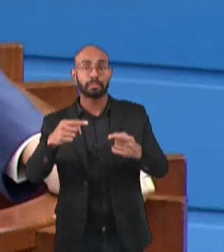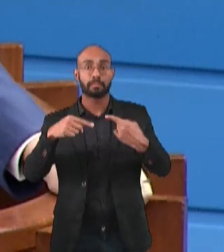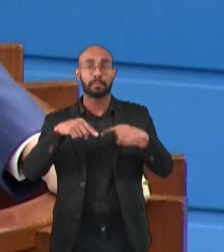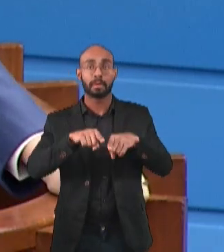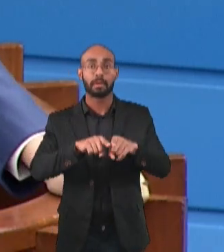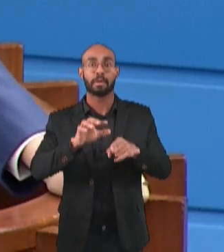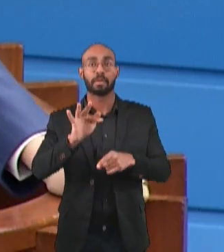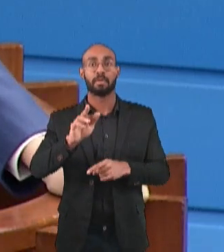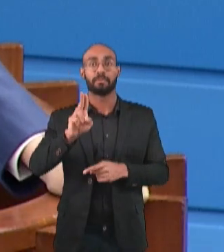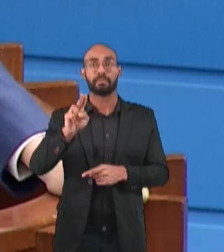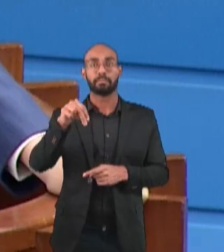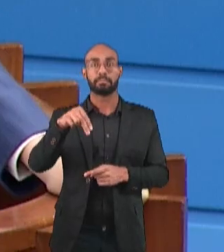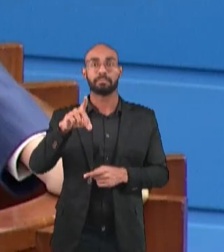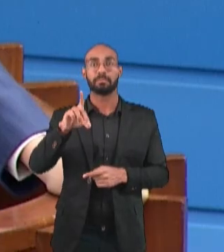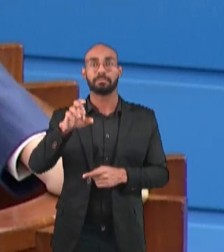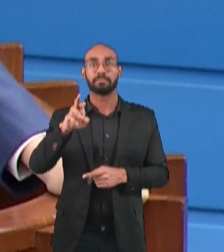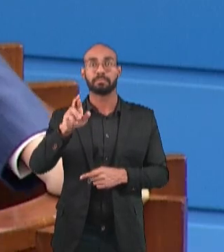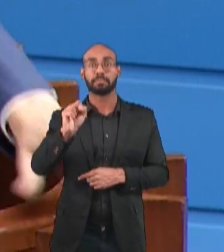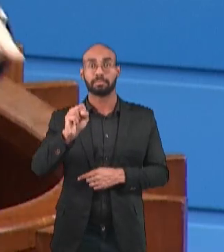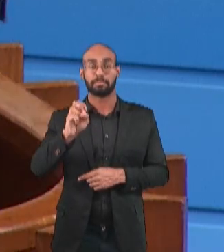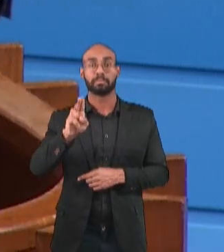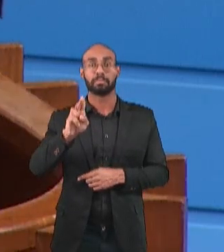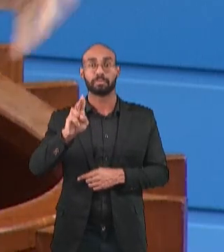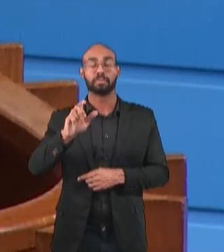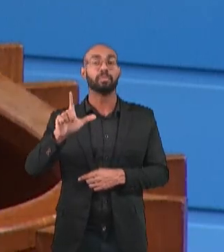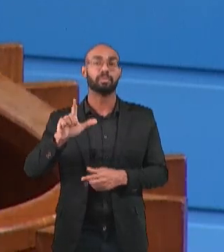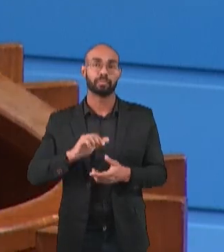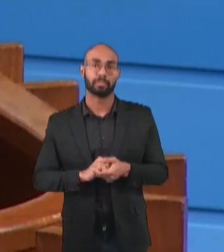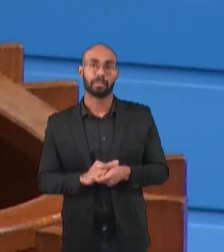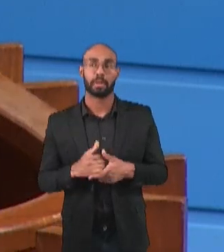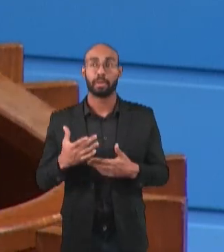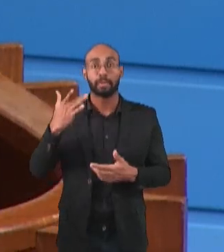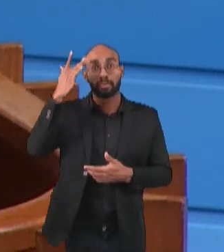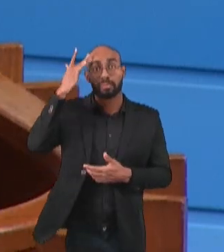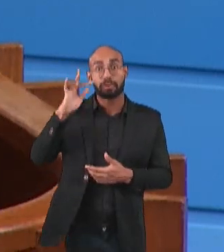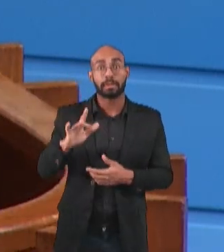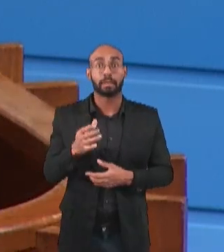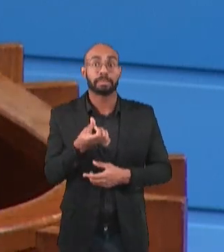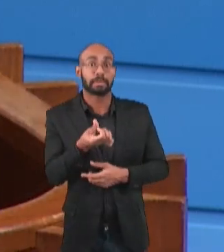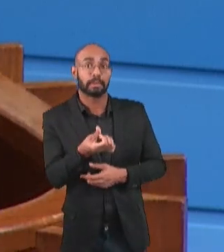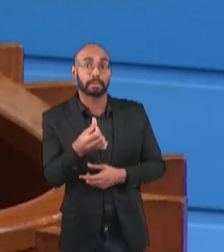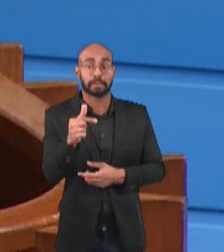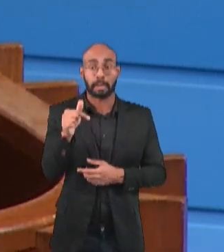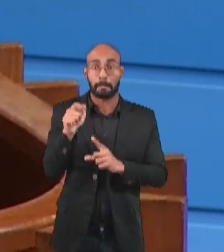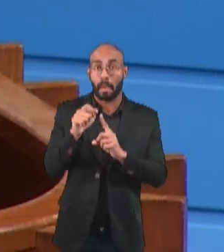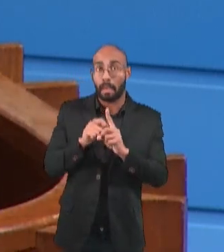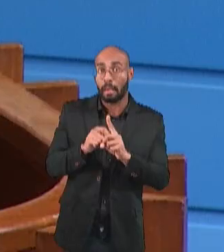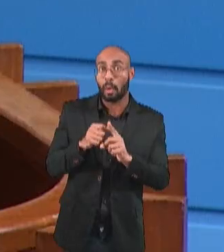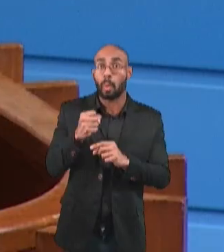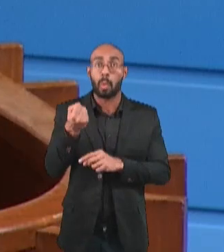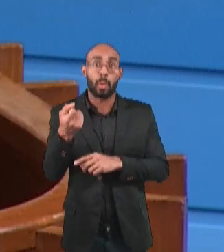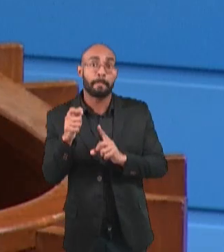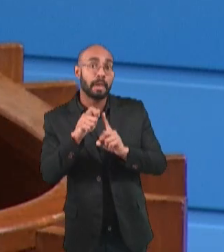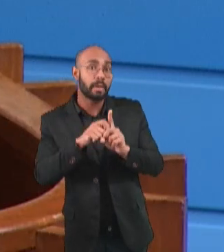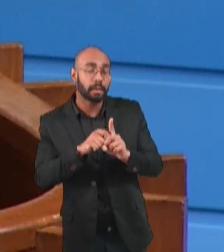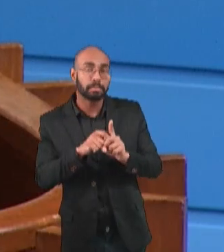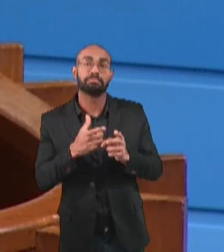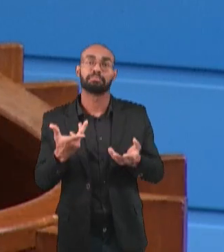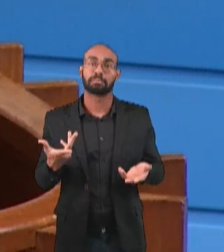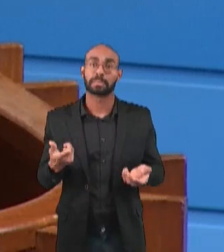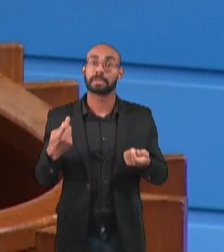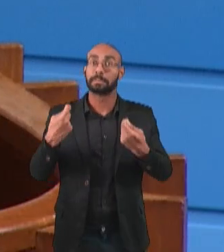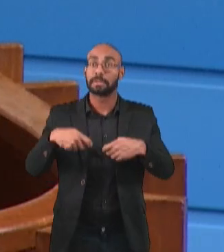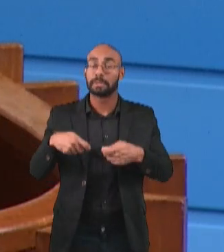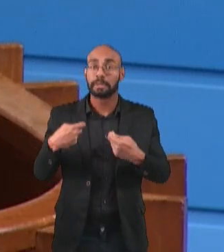acessar benefícios fiscais, não se sabe se com 6 meses, 7 meses, 8 meses, a quanto